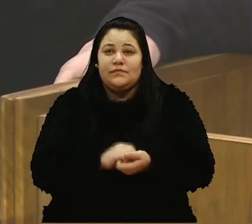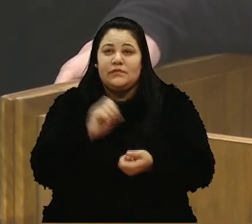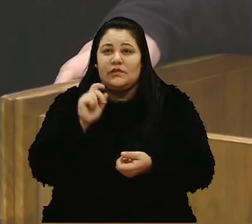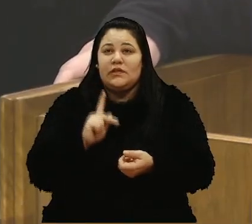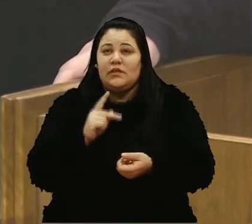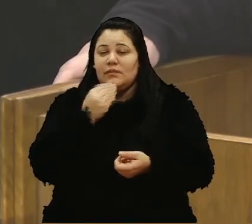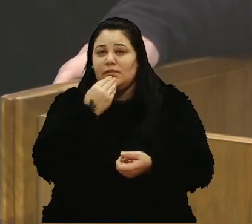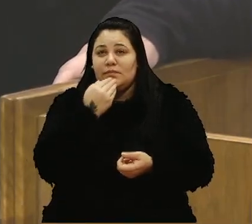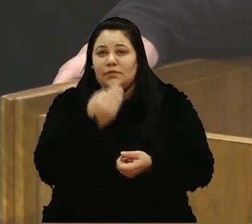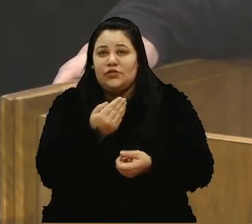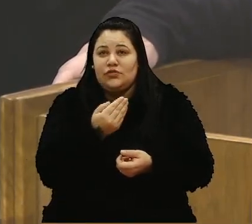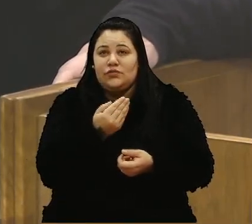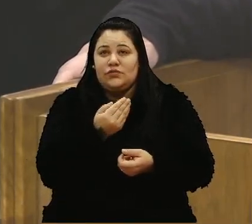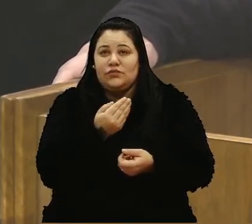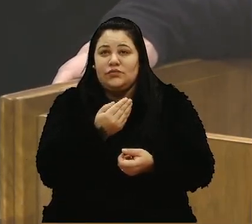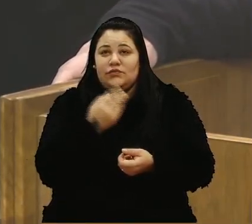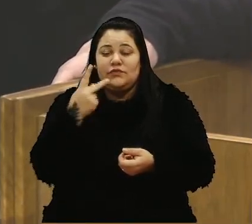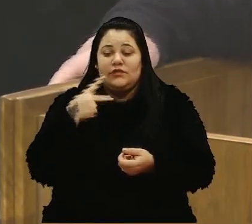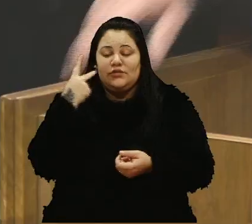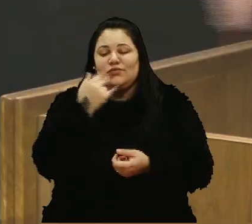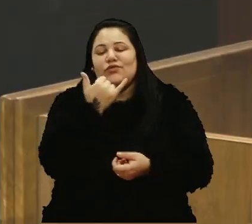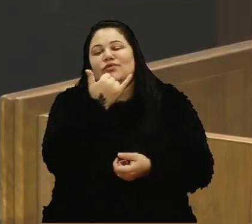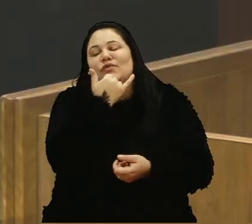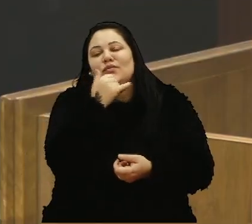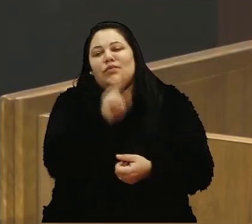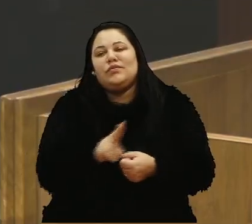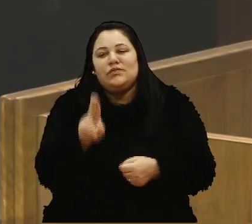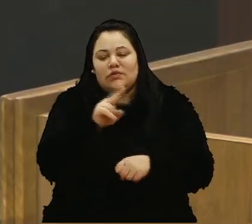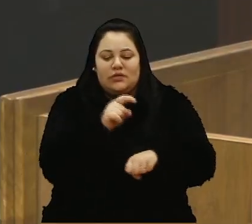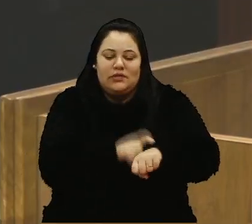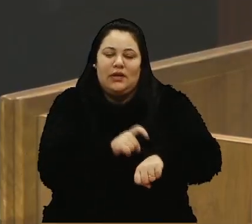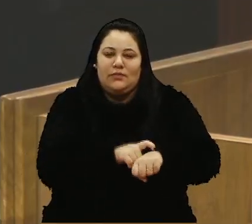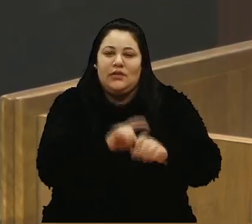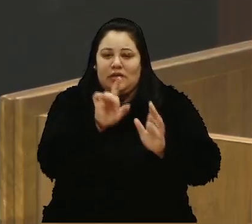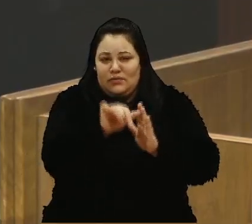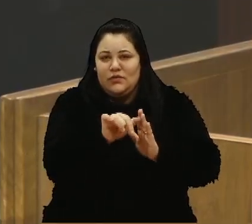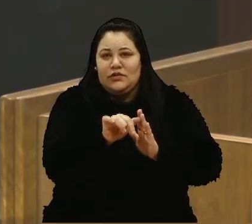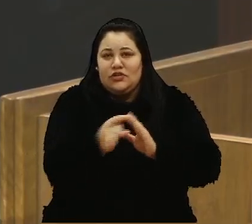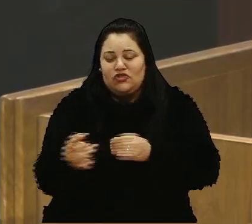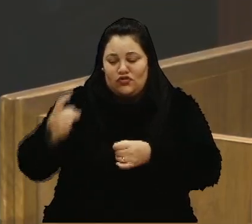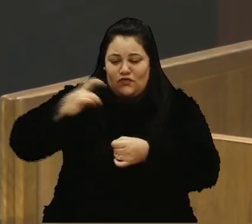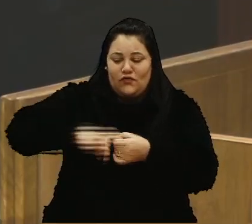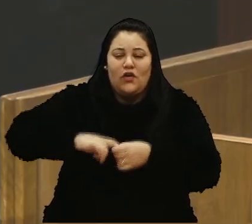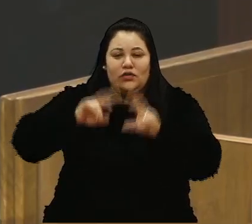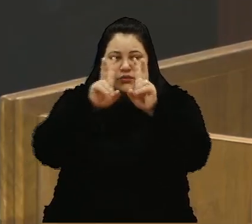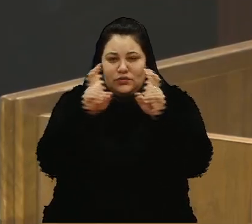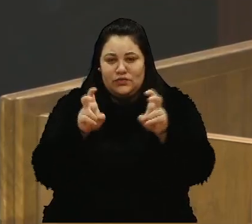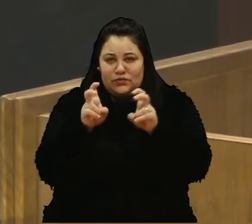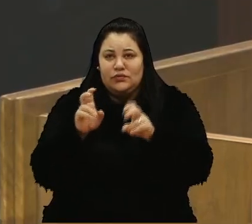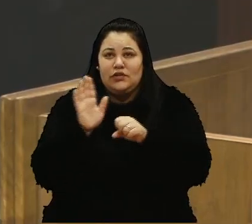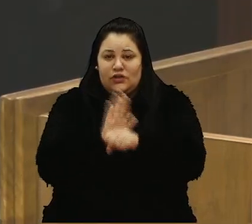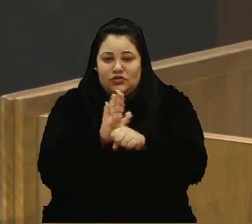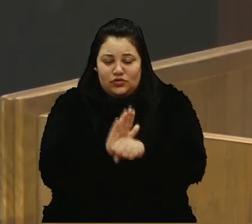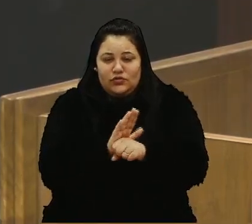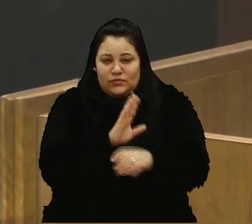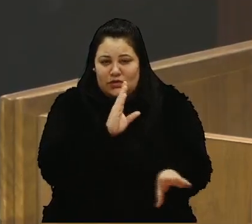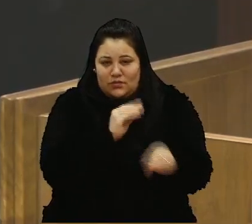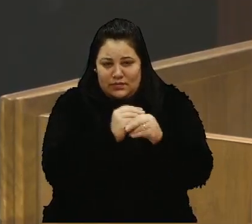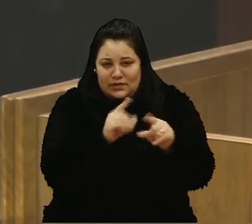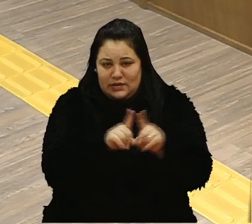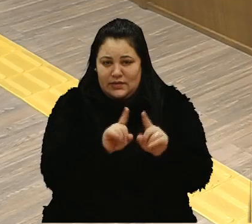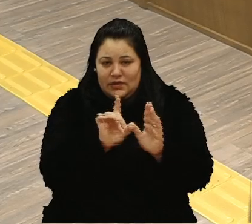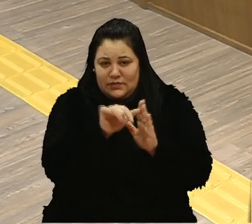desculpe, tomei todo o tempo aqui, mas o senhor também terá a oportunidade de voltar ao assunto e lhe ajudarei no sentido. Obrigado,